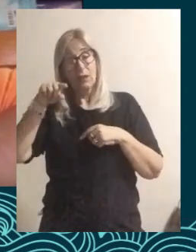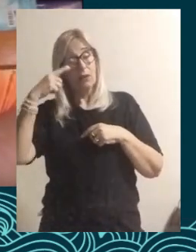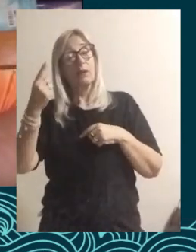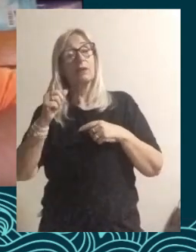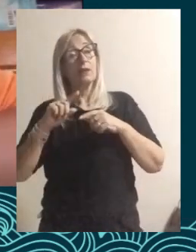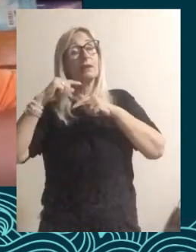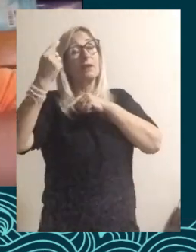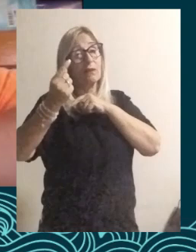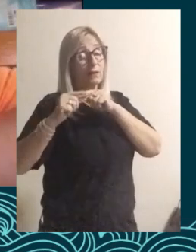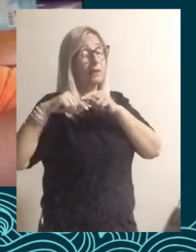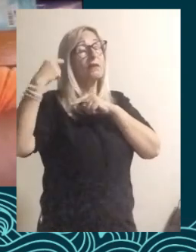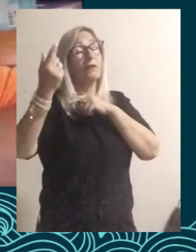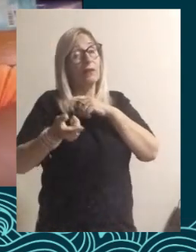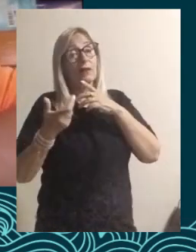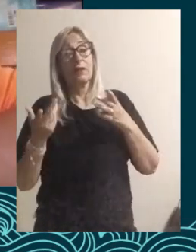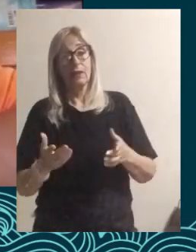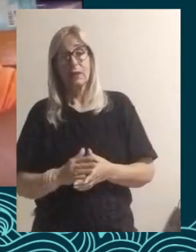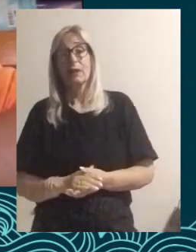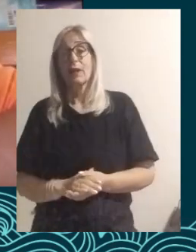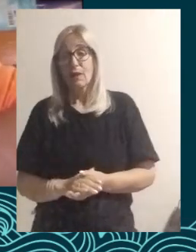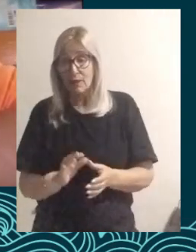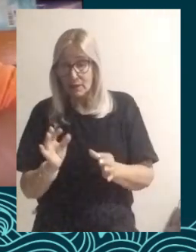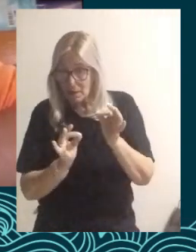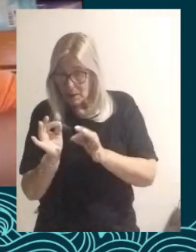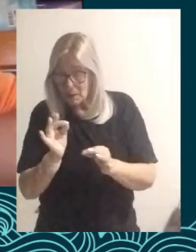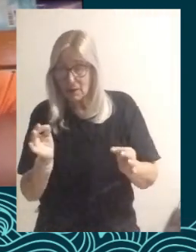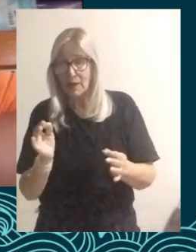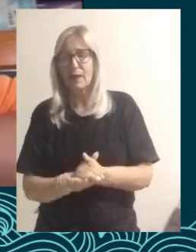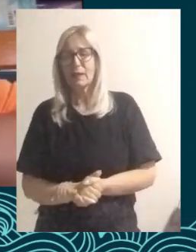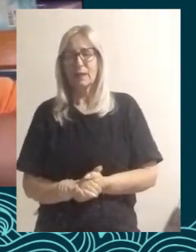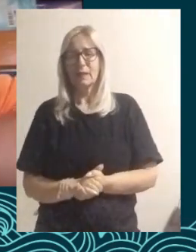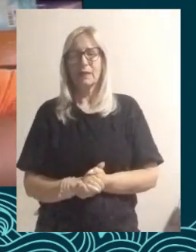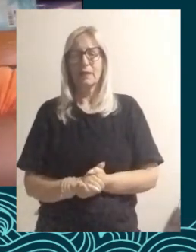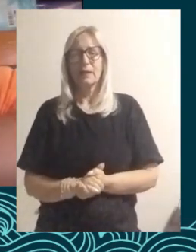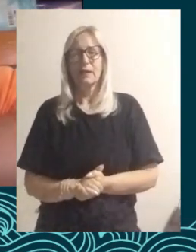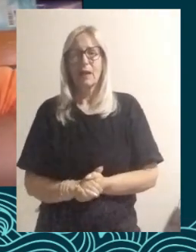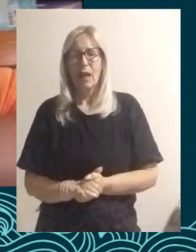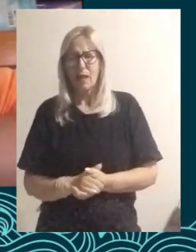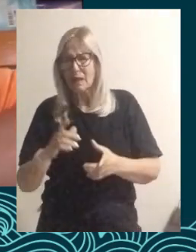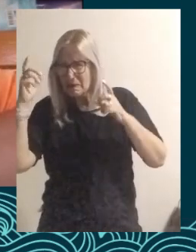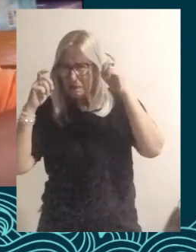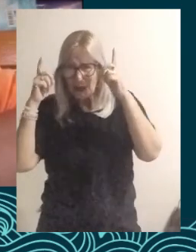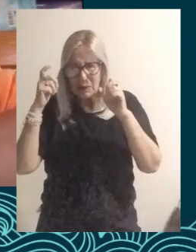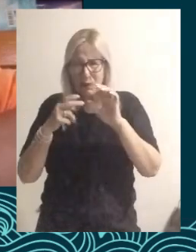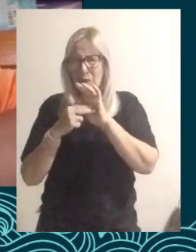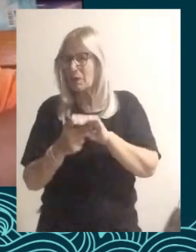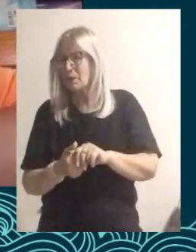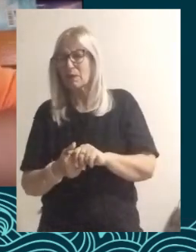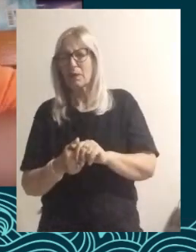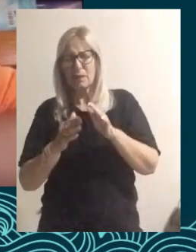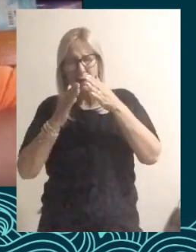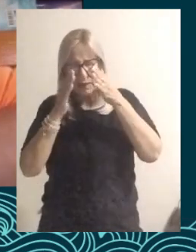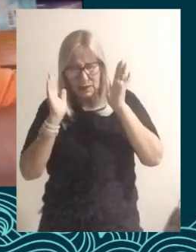minha vida, provavelmente vai ter outras, e se quando vierem outras eu vou estar mais preparada para elas, eu vou estar